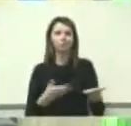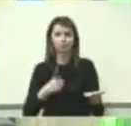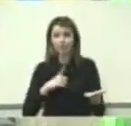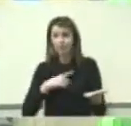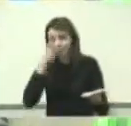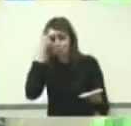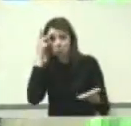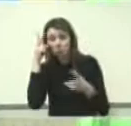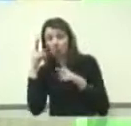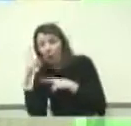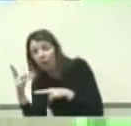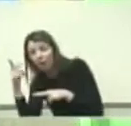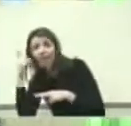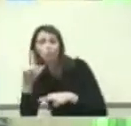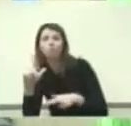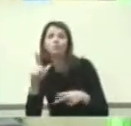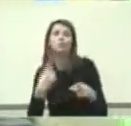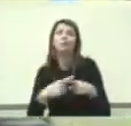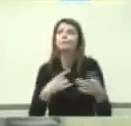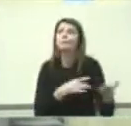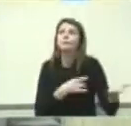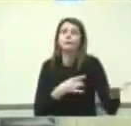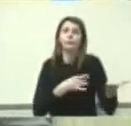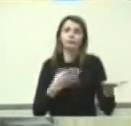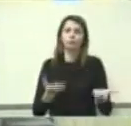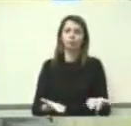com medo de alguma coisa